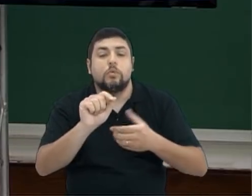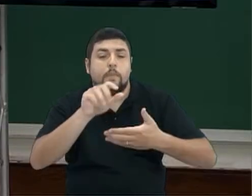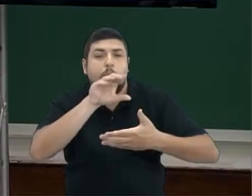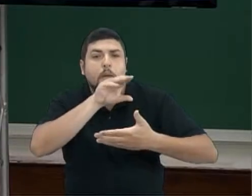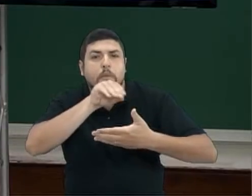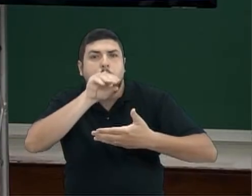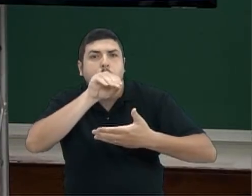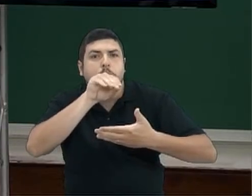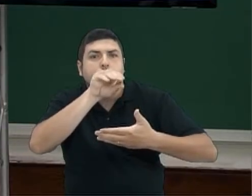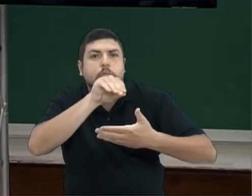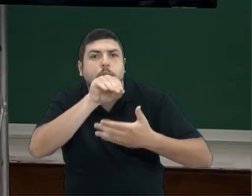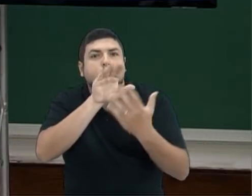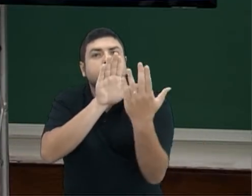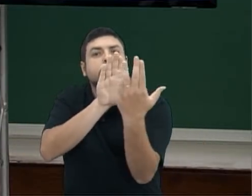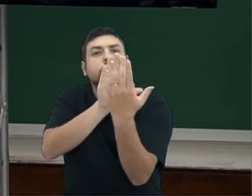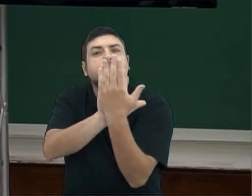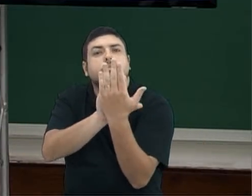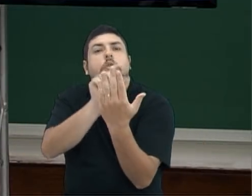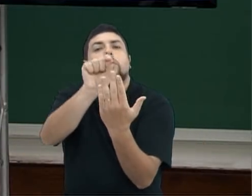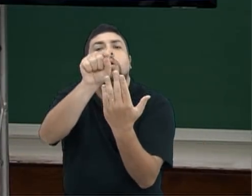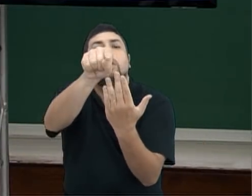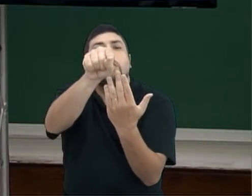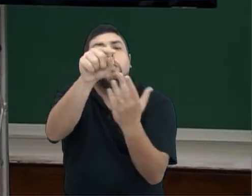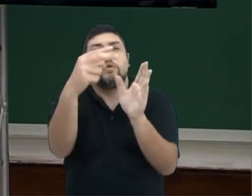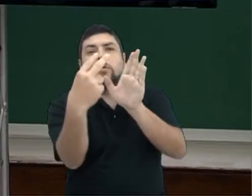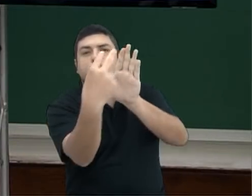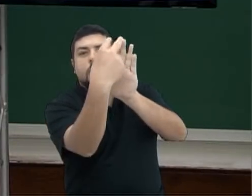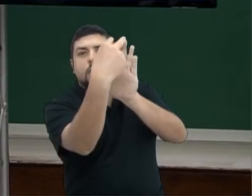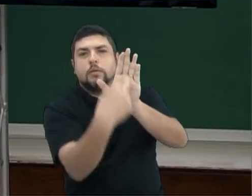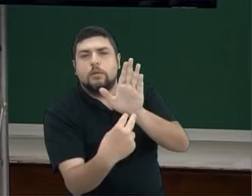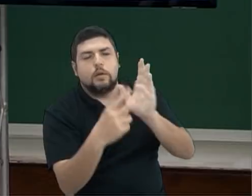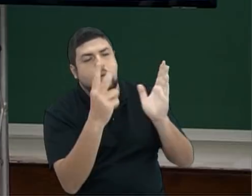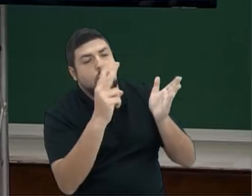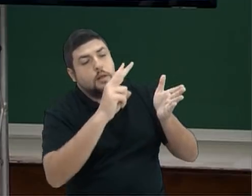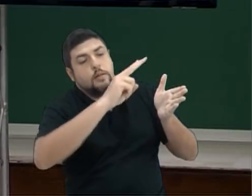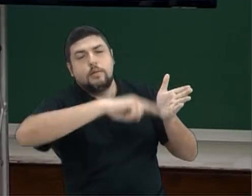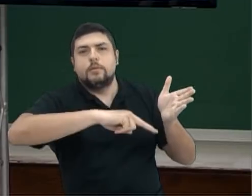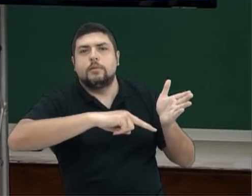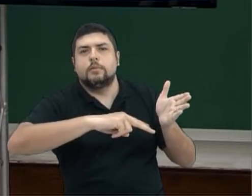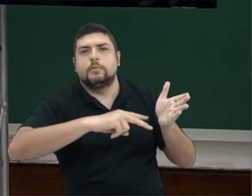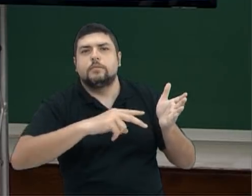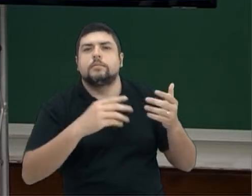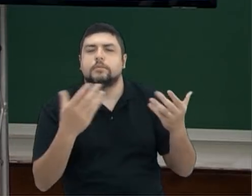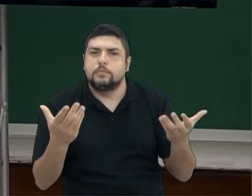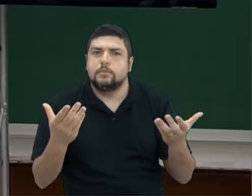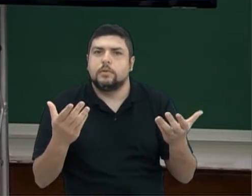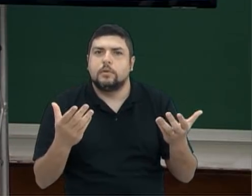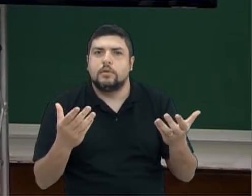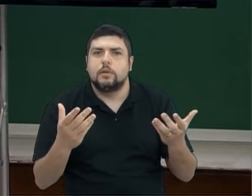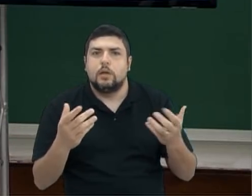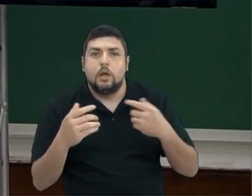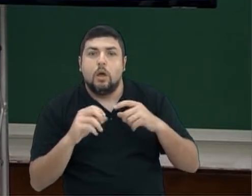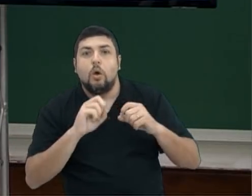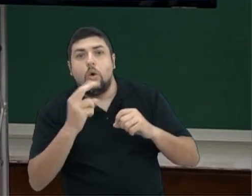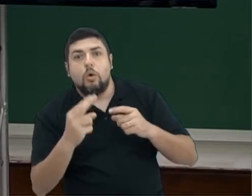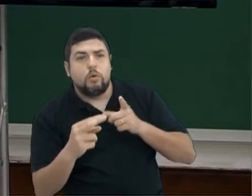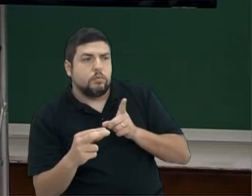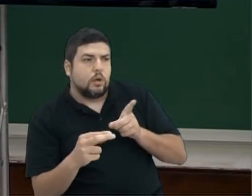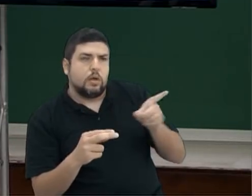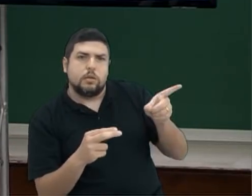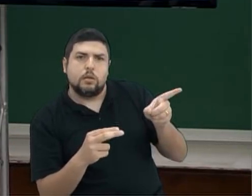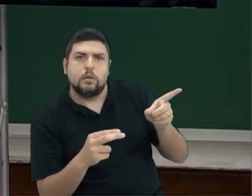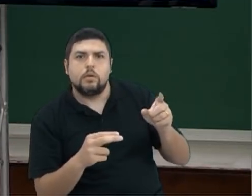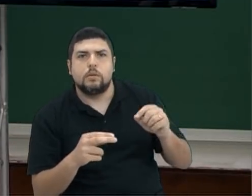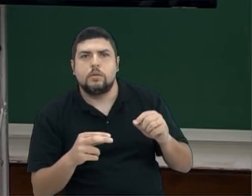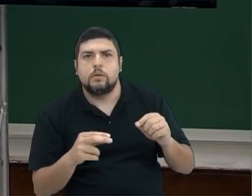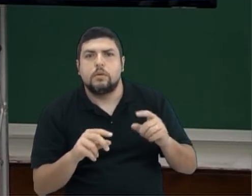contar na primeira pessoa, como um eu, ou na terceira, falando de um ele. Mas nunca ele vai ser a segunda pessoa, porque a